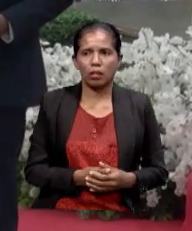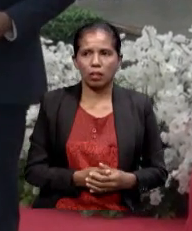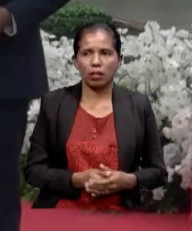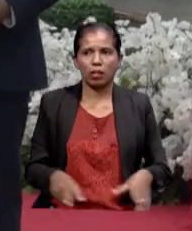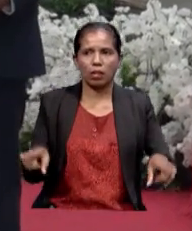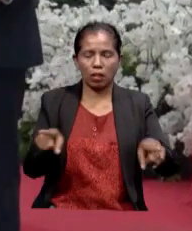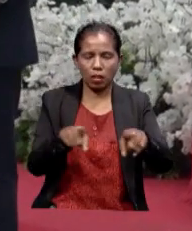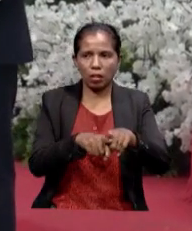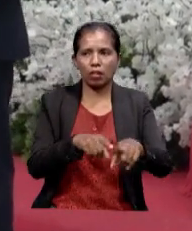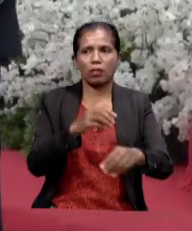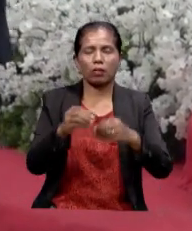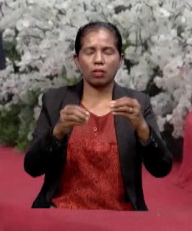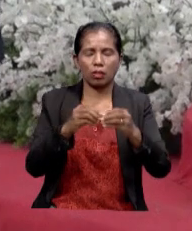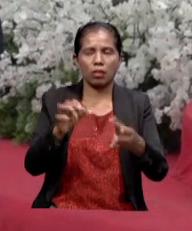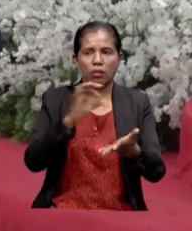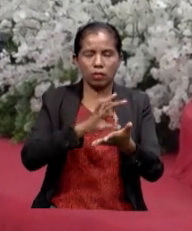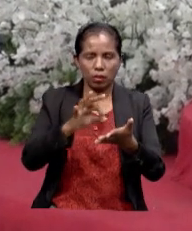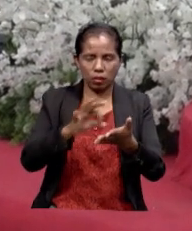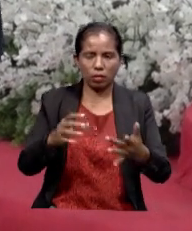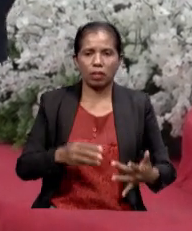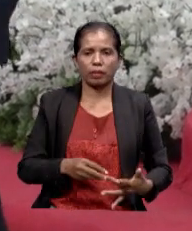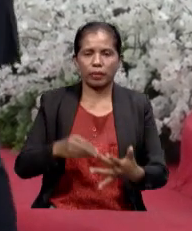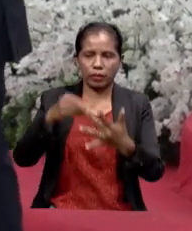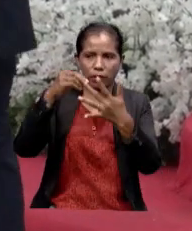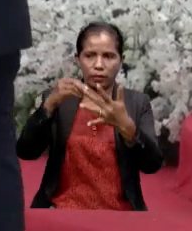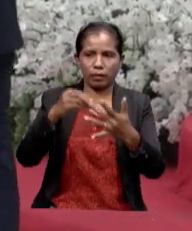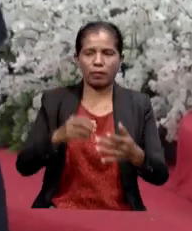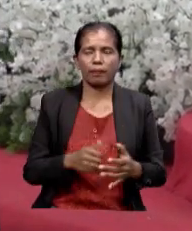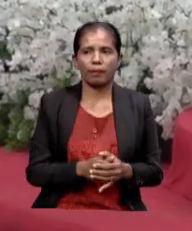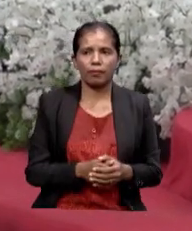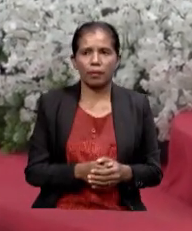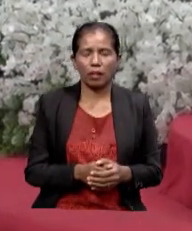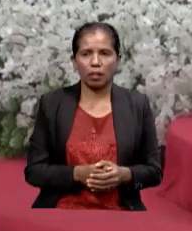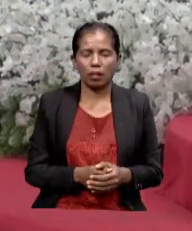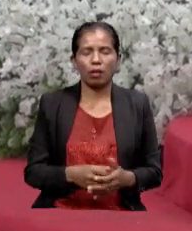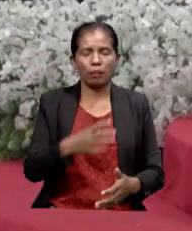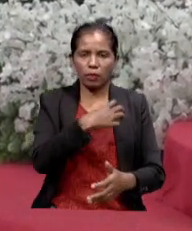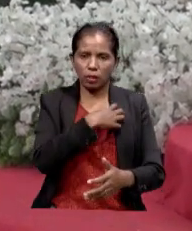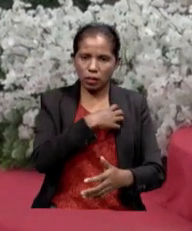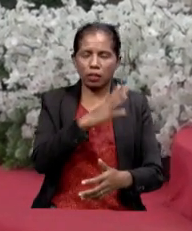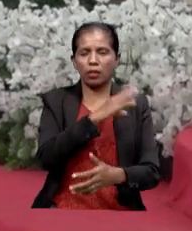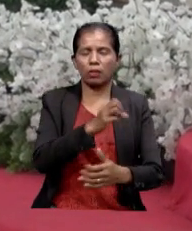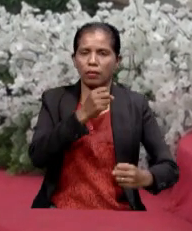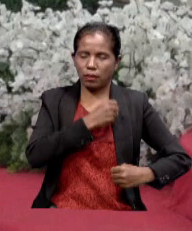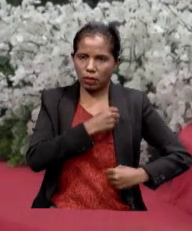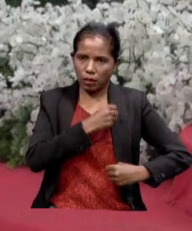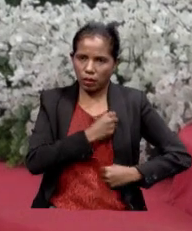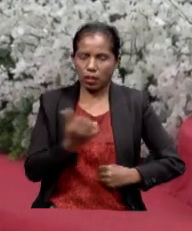relevante conaba formação oficial iraniã, quer militar, quer policial, nessa moça